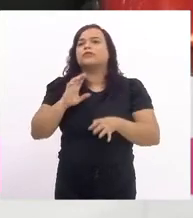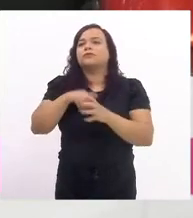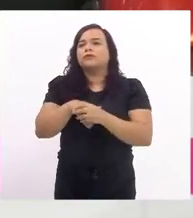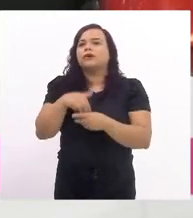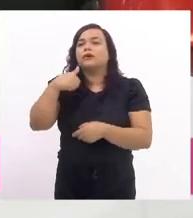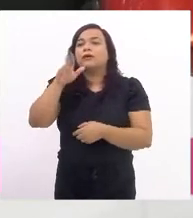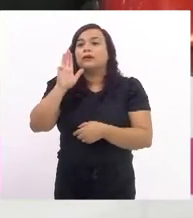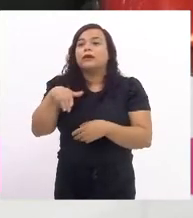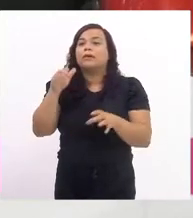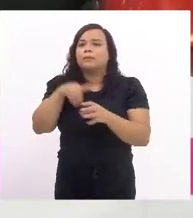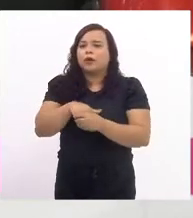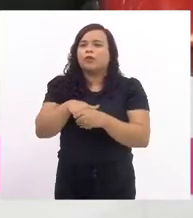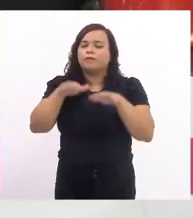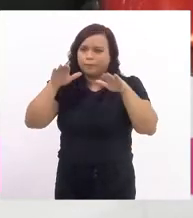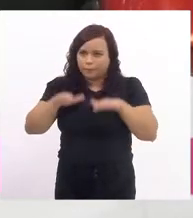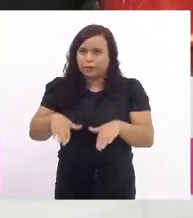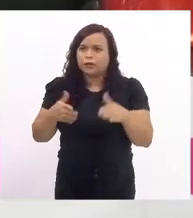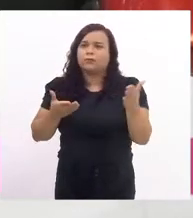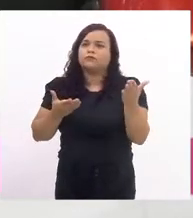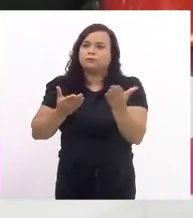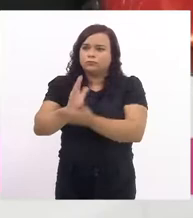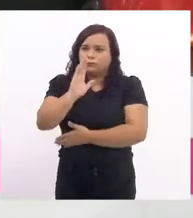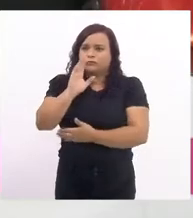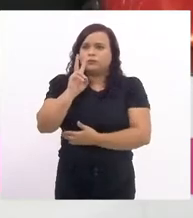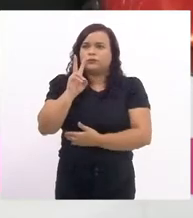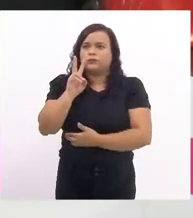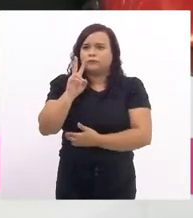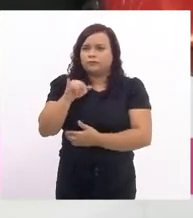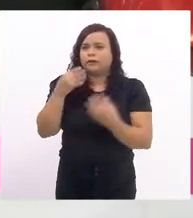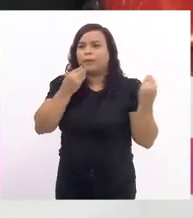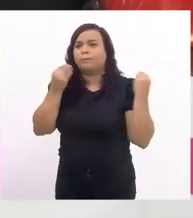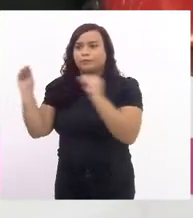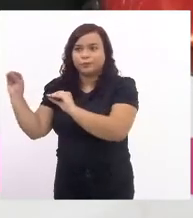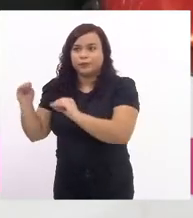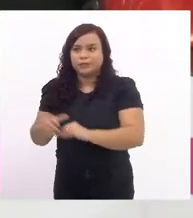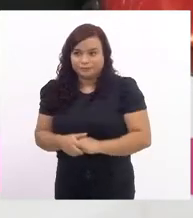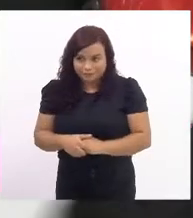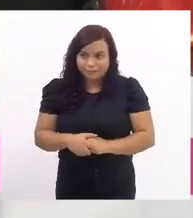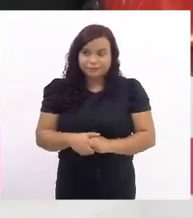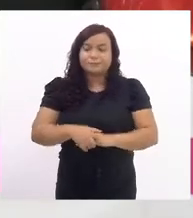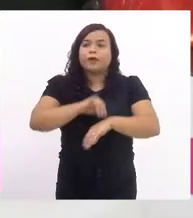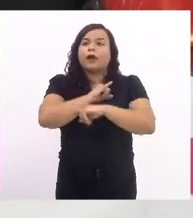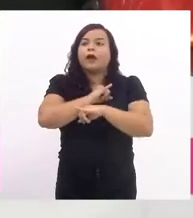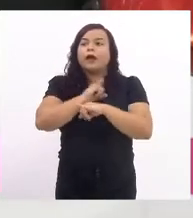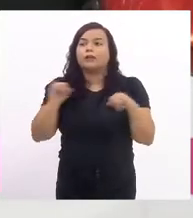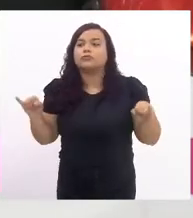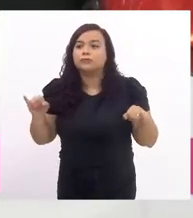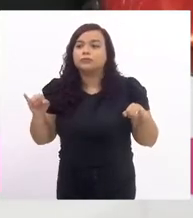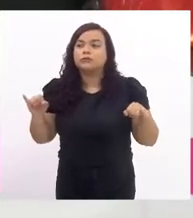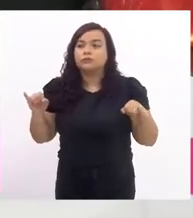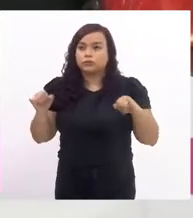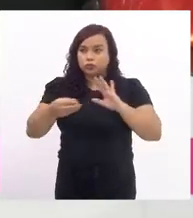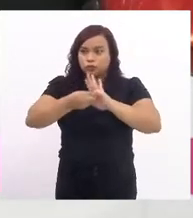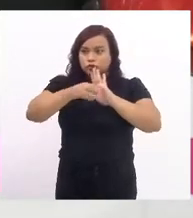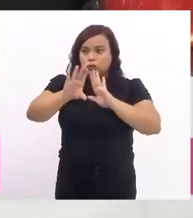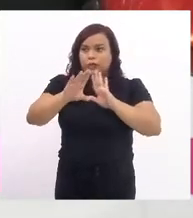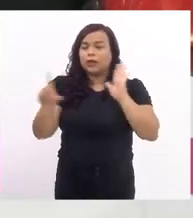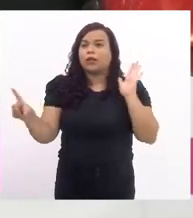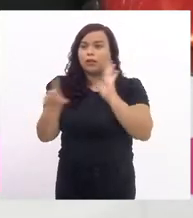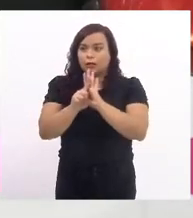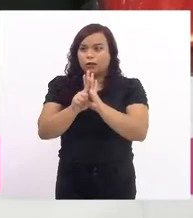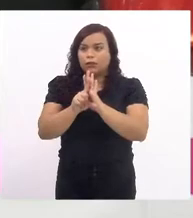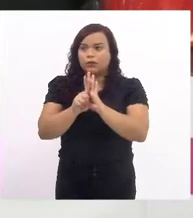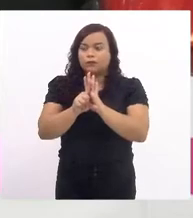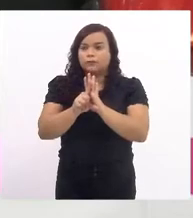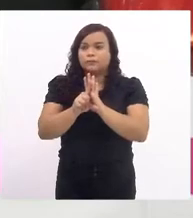permaneçam como estão, aprovado vai a publicação. Anuncio indicação legislativa número